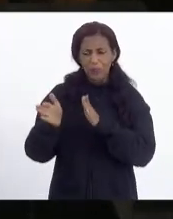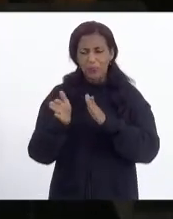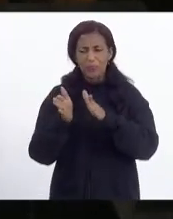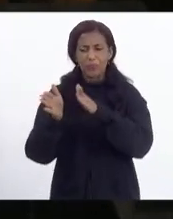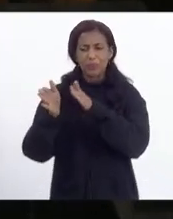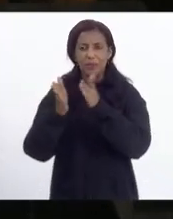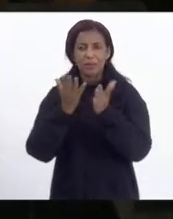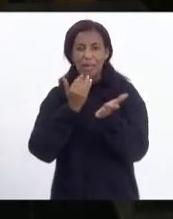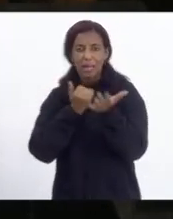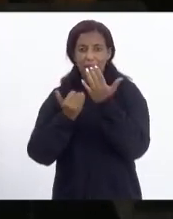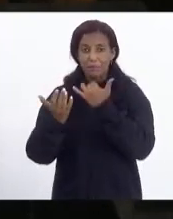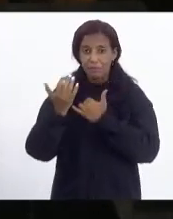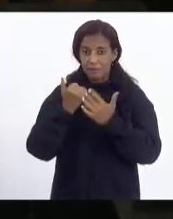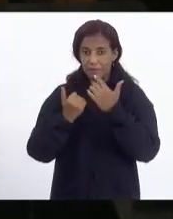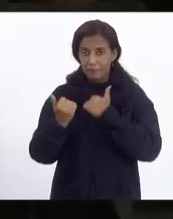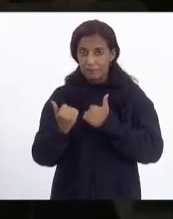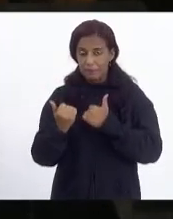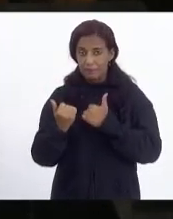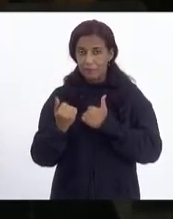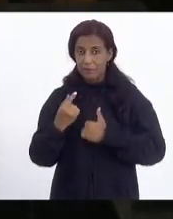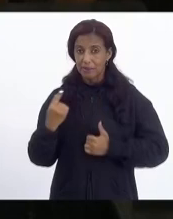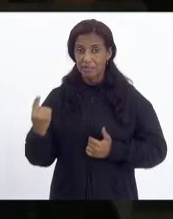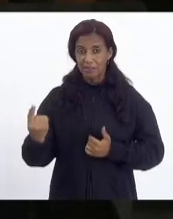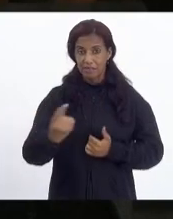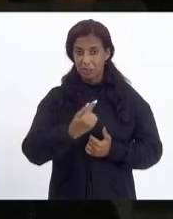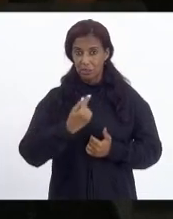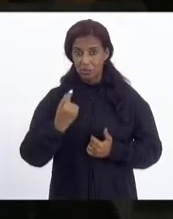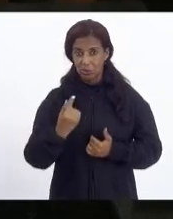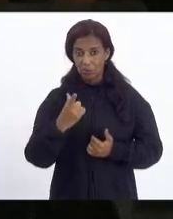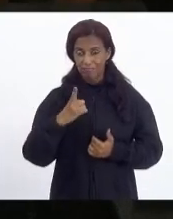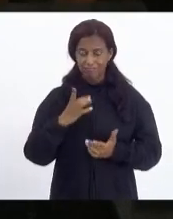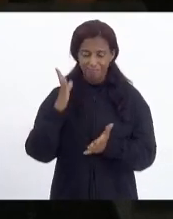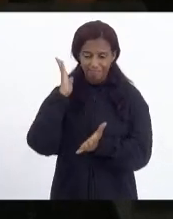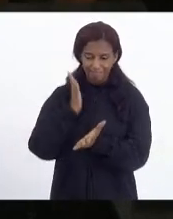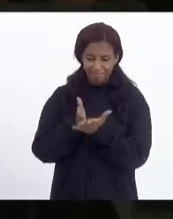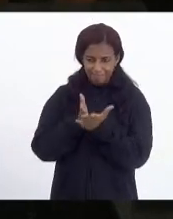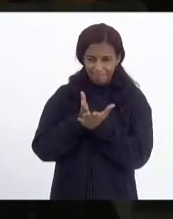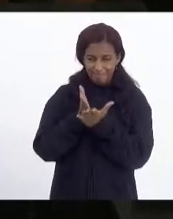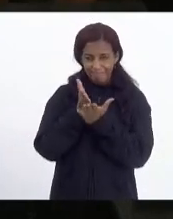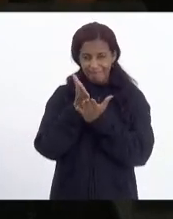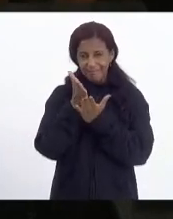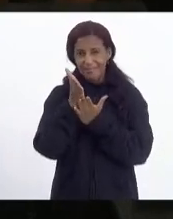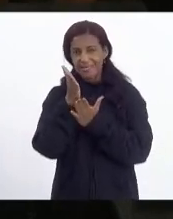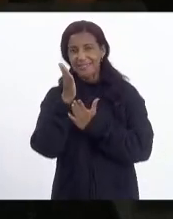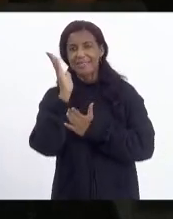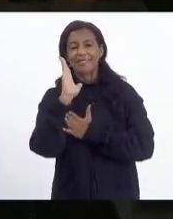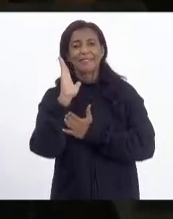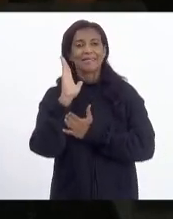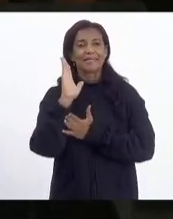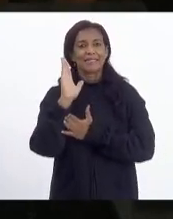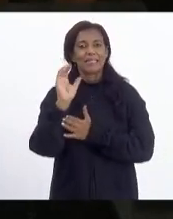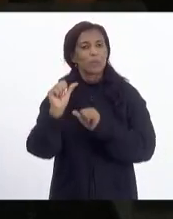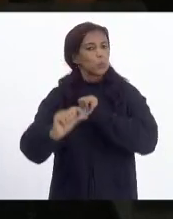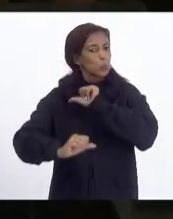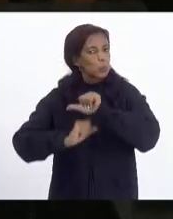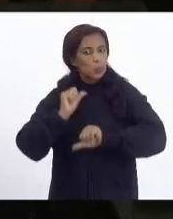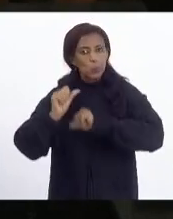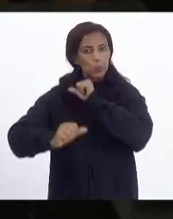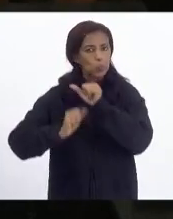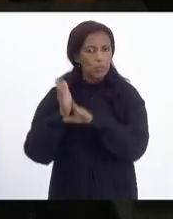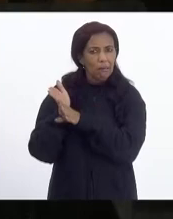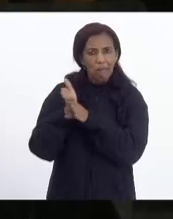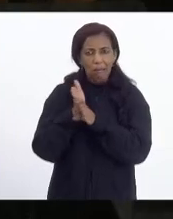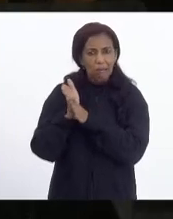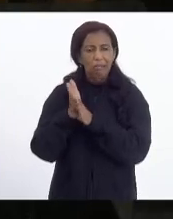alimentação que nós estamos tomando e sem mudar o rumo dessa